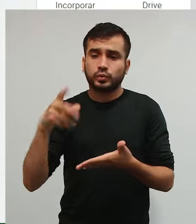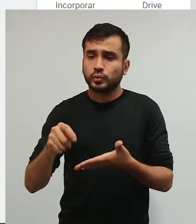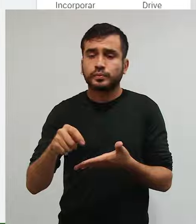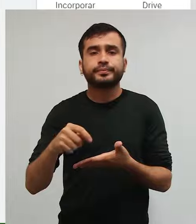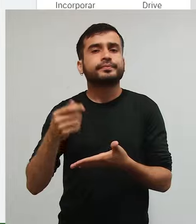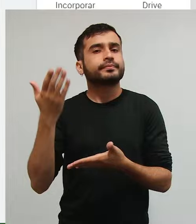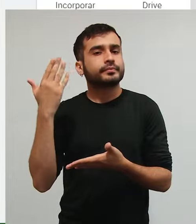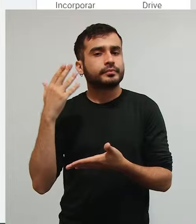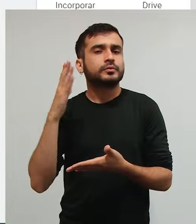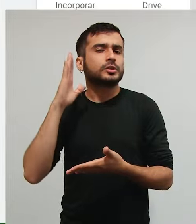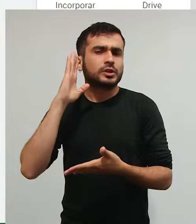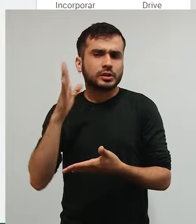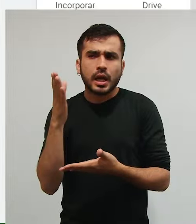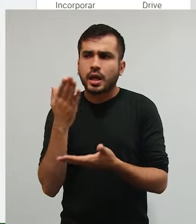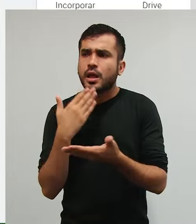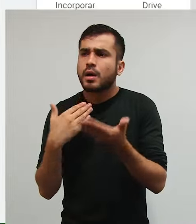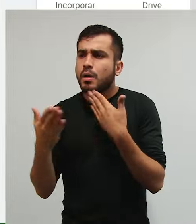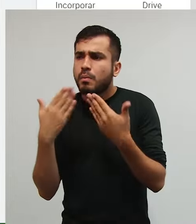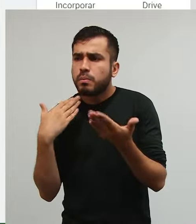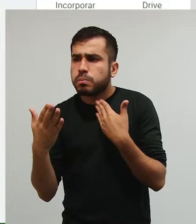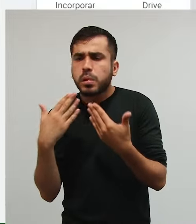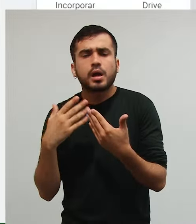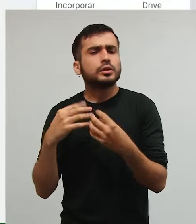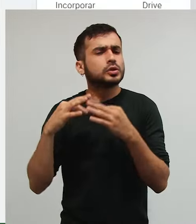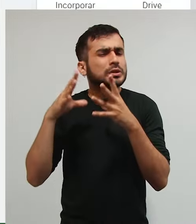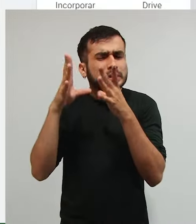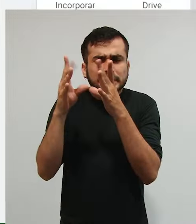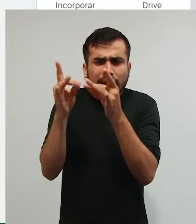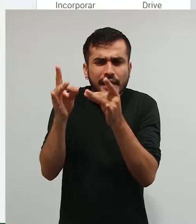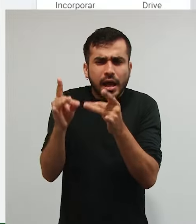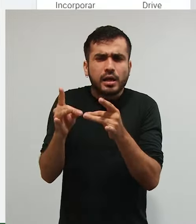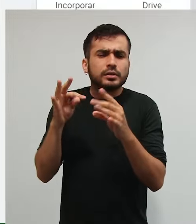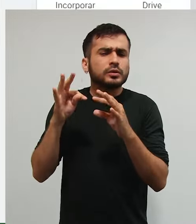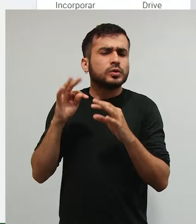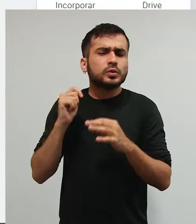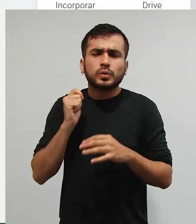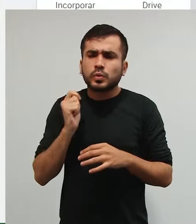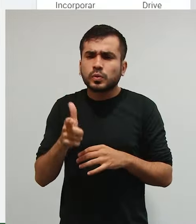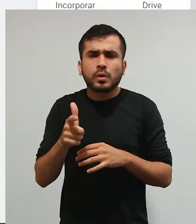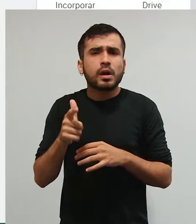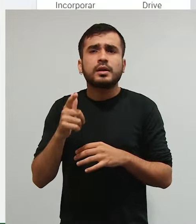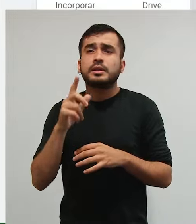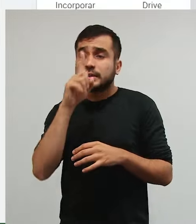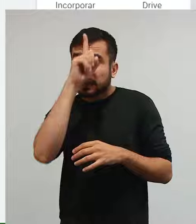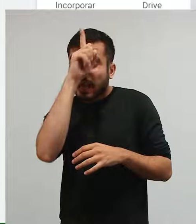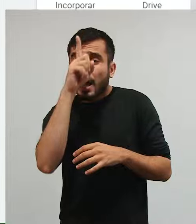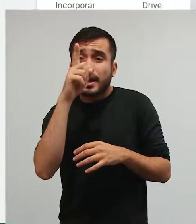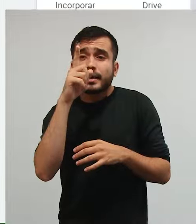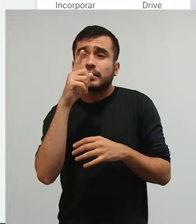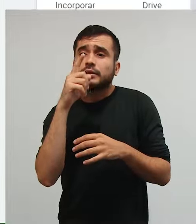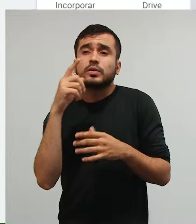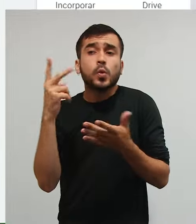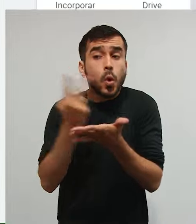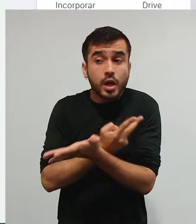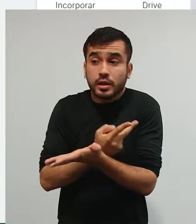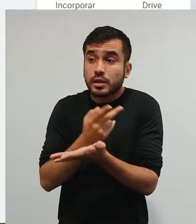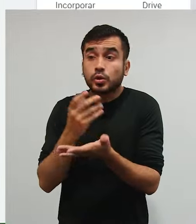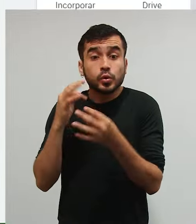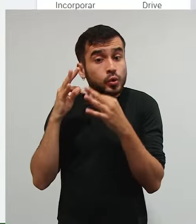se traz tudo, tá? Geralmente, de fato, você coloca tudo que foi escrito, tudo que